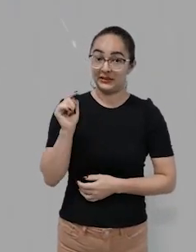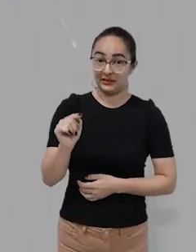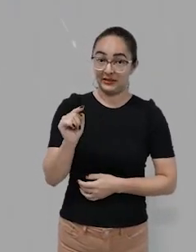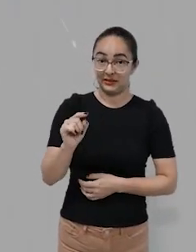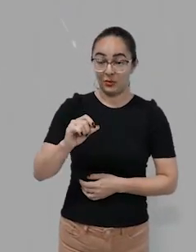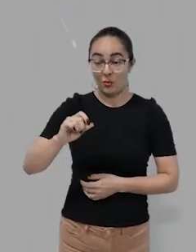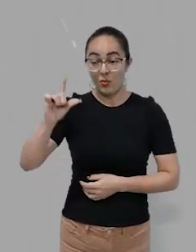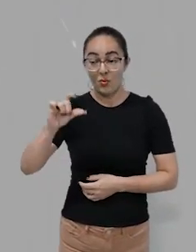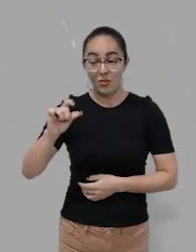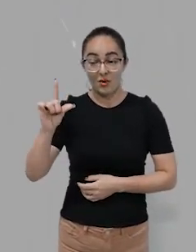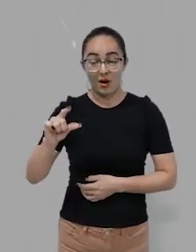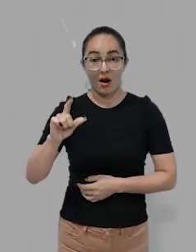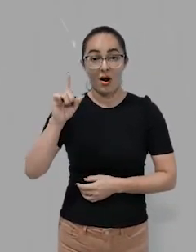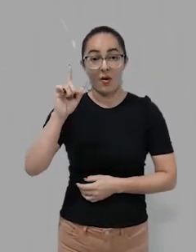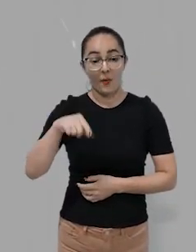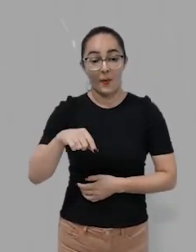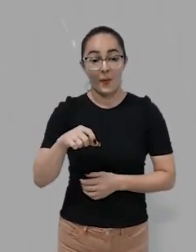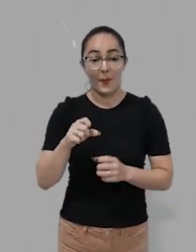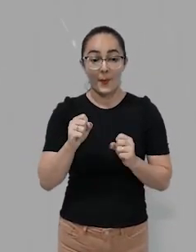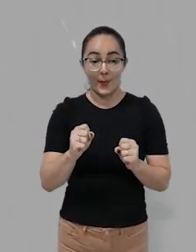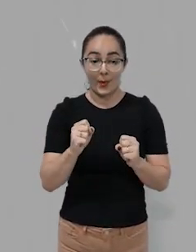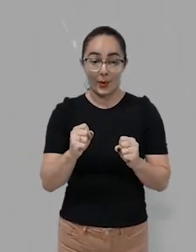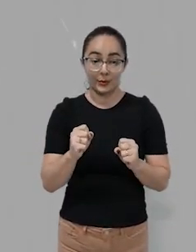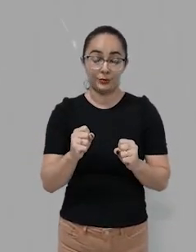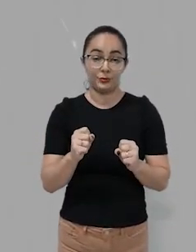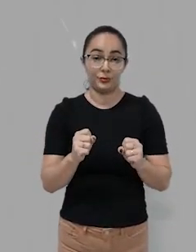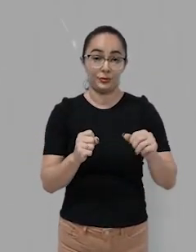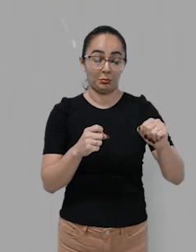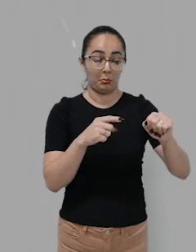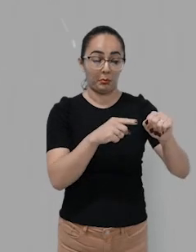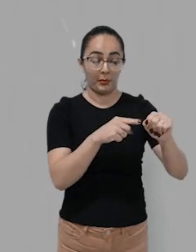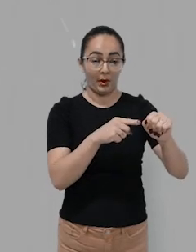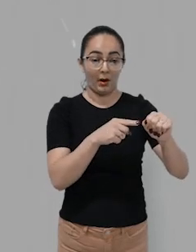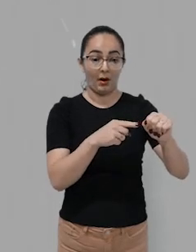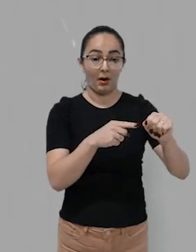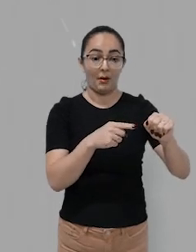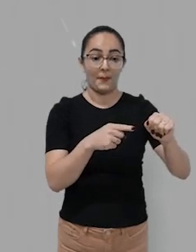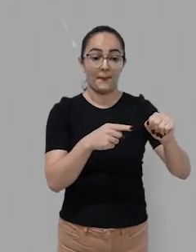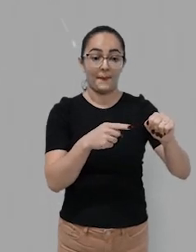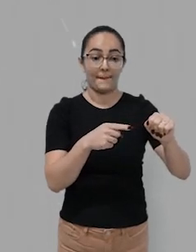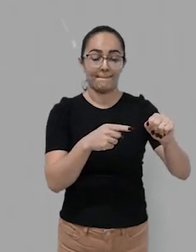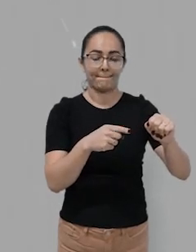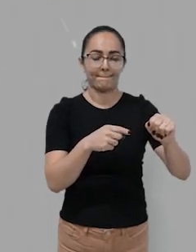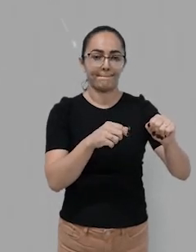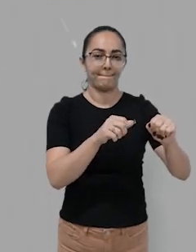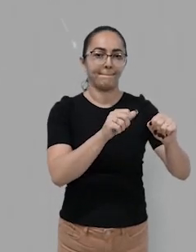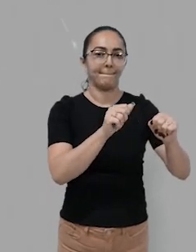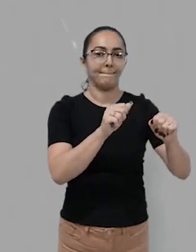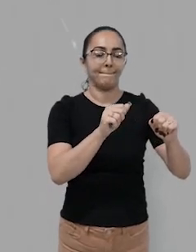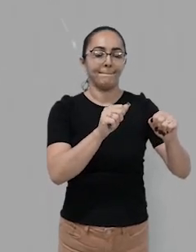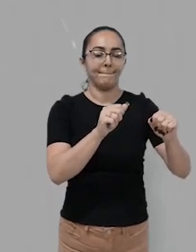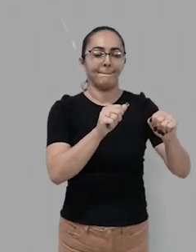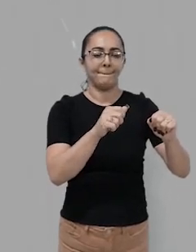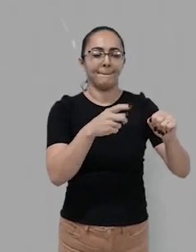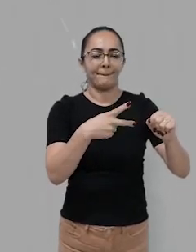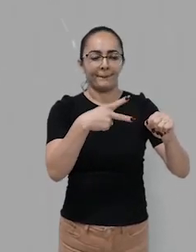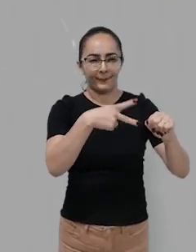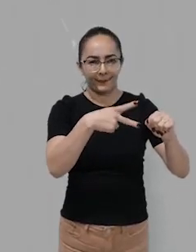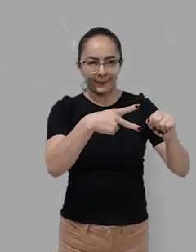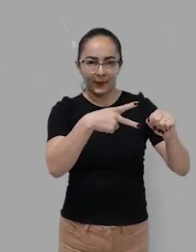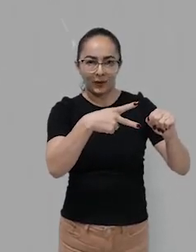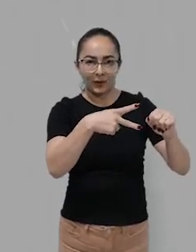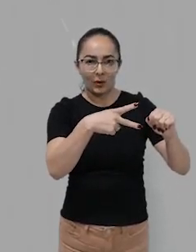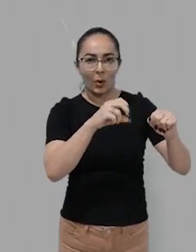for igual ou maior do que 50%, ou seja, o ácido libera mais da metade dos